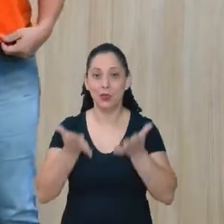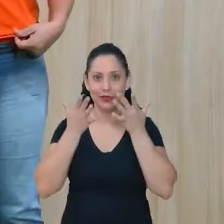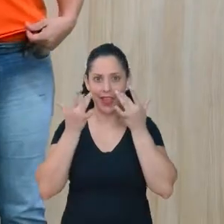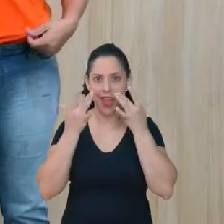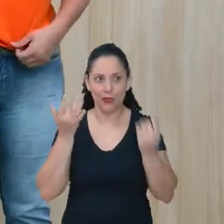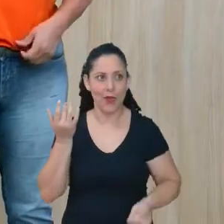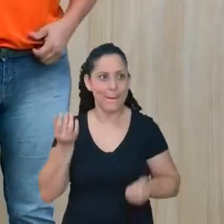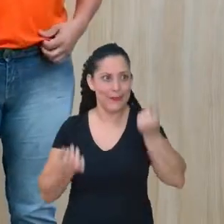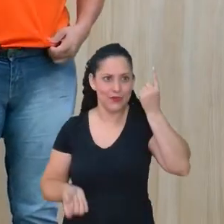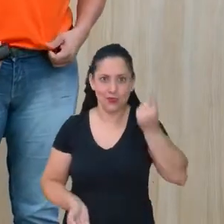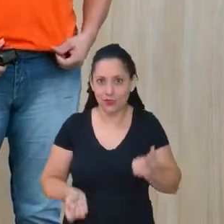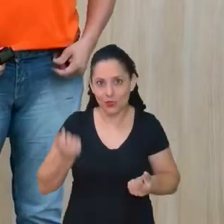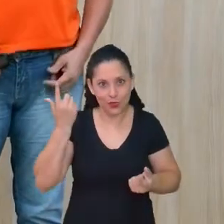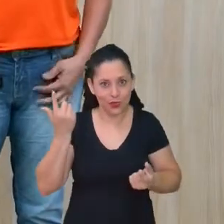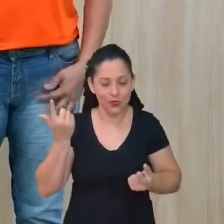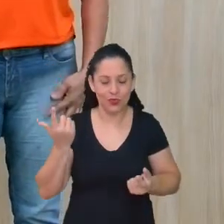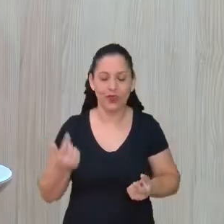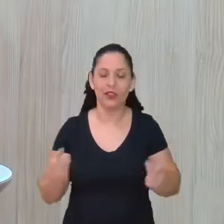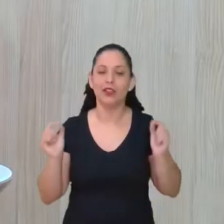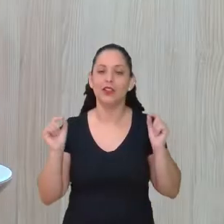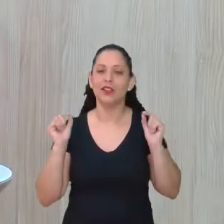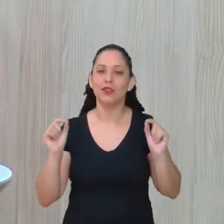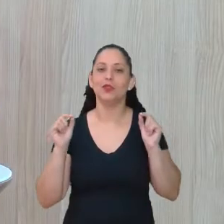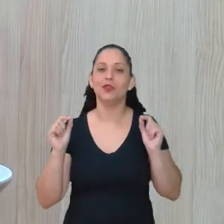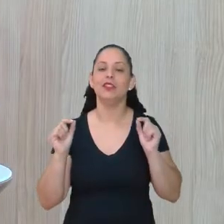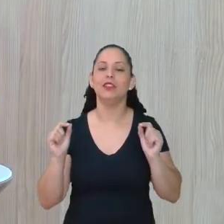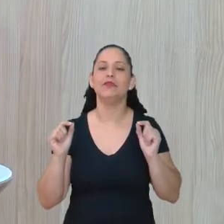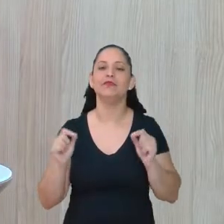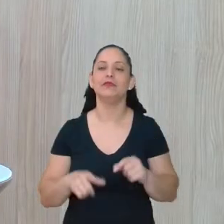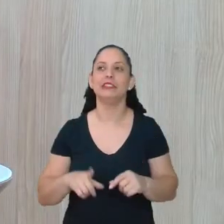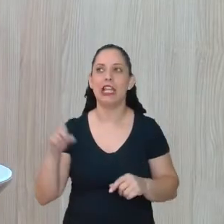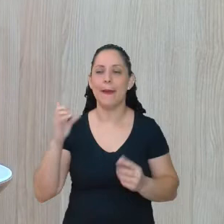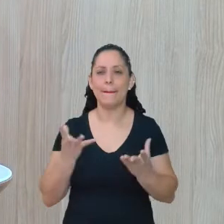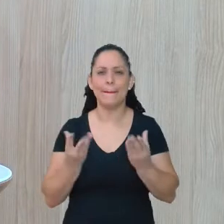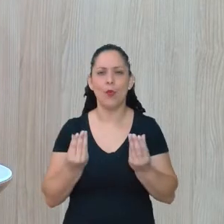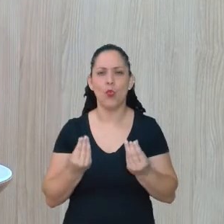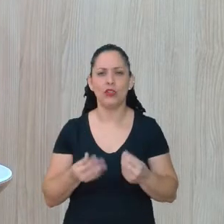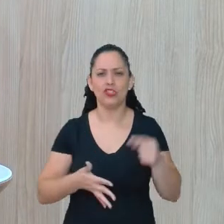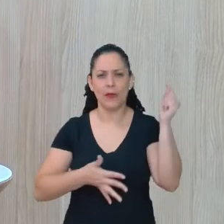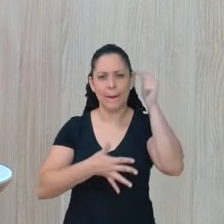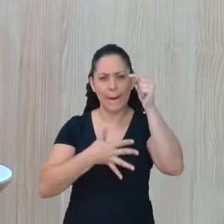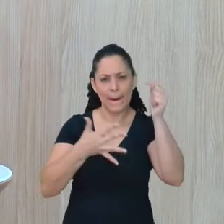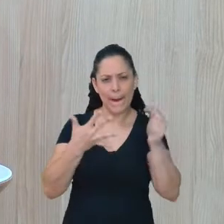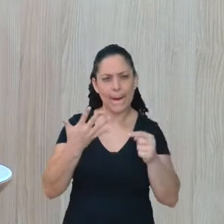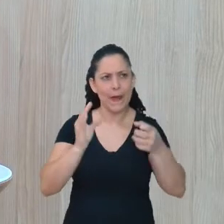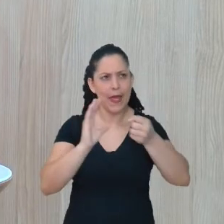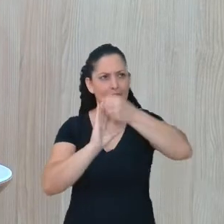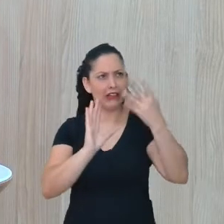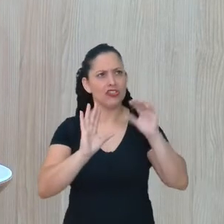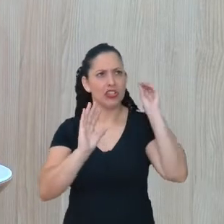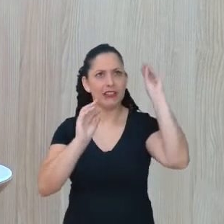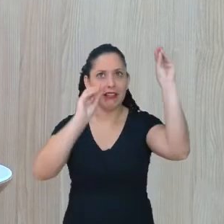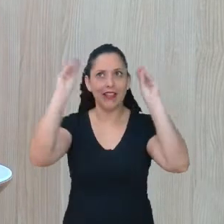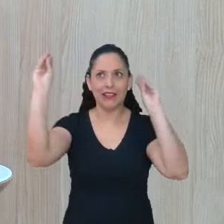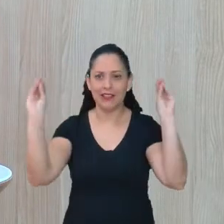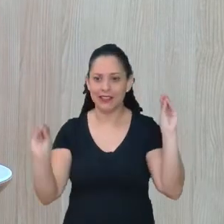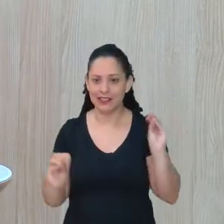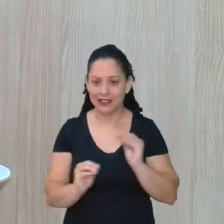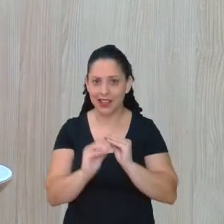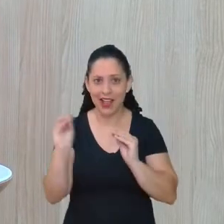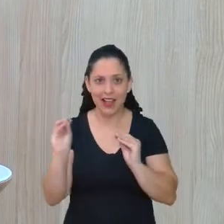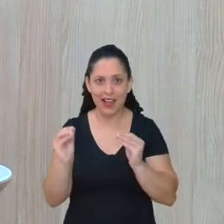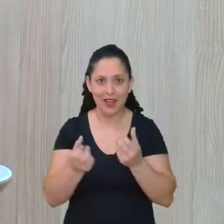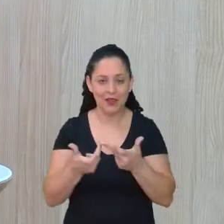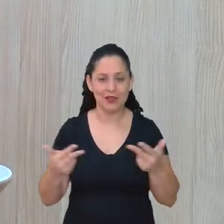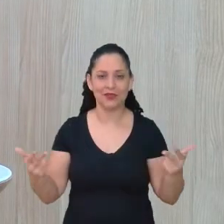ele deixa nesse teatro contemporâneo muito de seus elementos. Exatamente. Elementos Então, do a influência absurdo. forte do teatro do